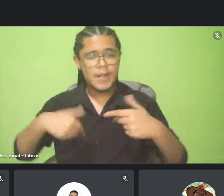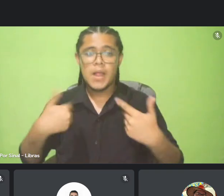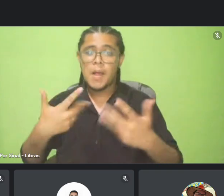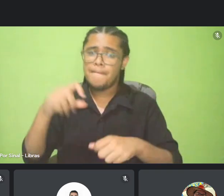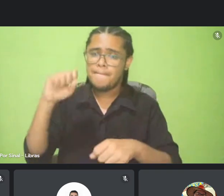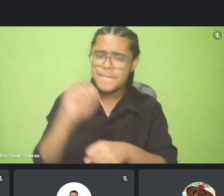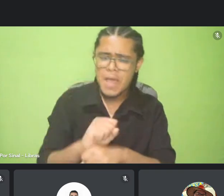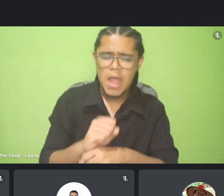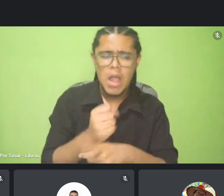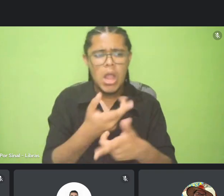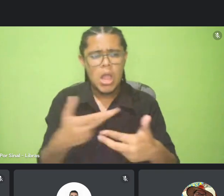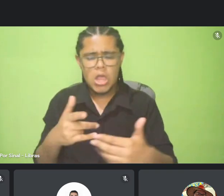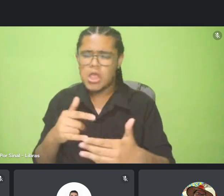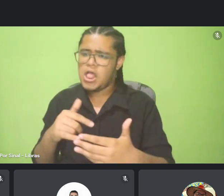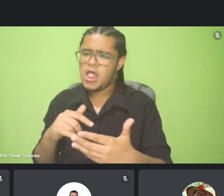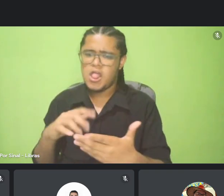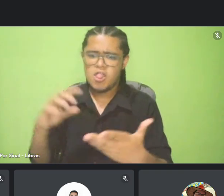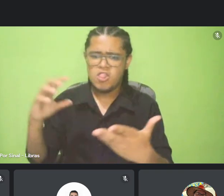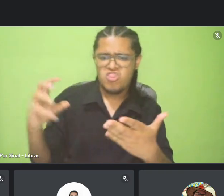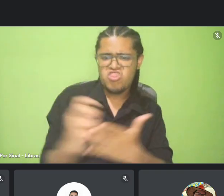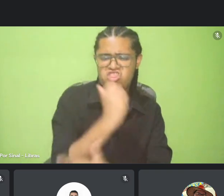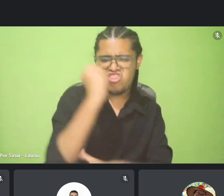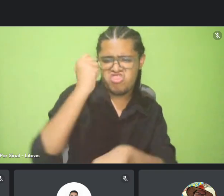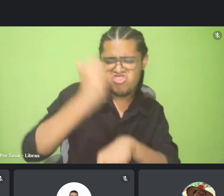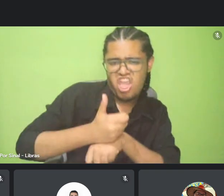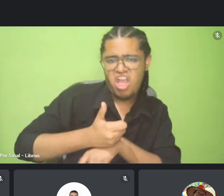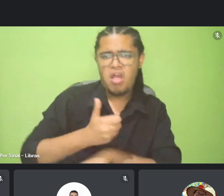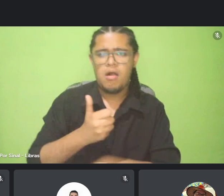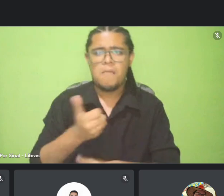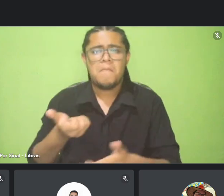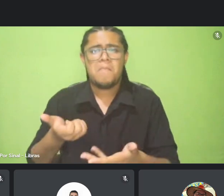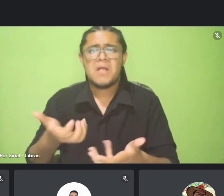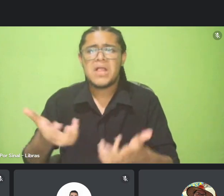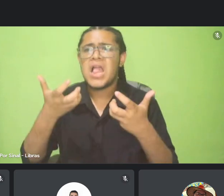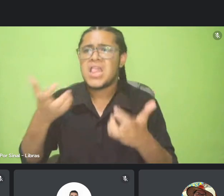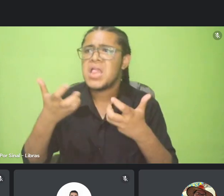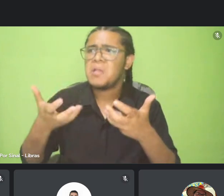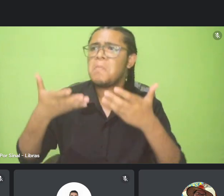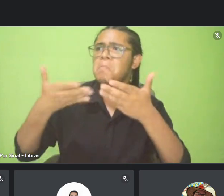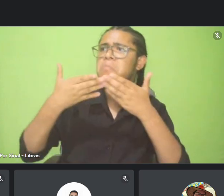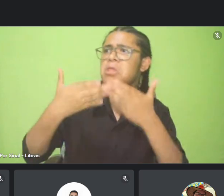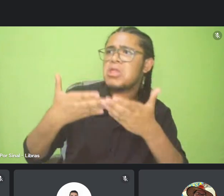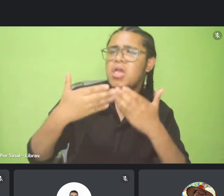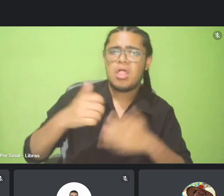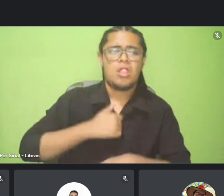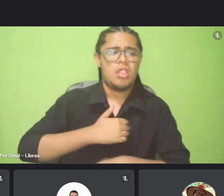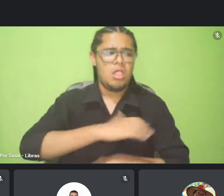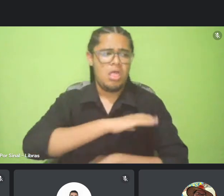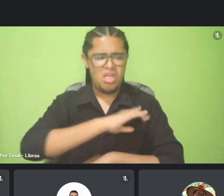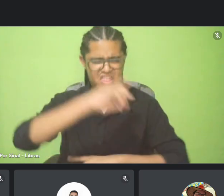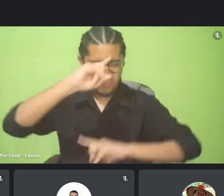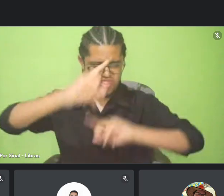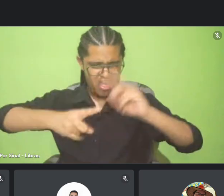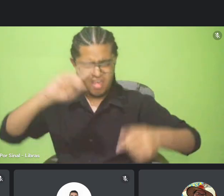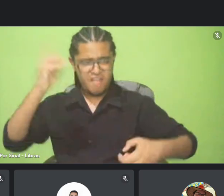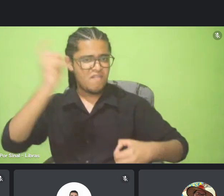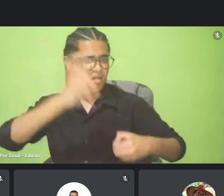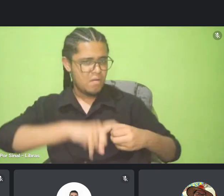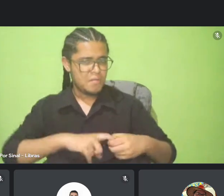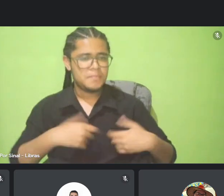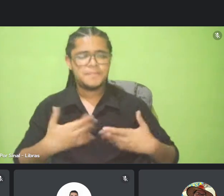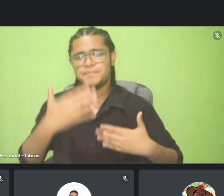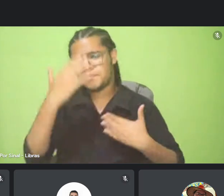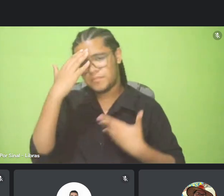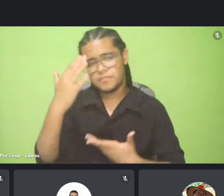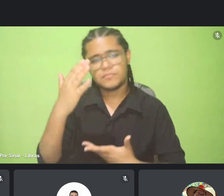golpistas pedindo a intervenção militar. Obrigado, meu Nordeste, pela